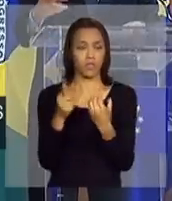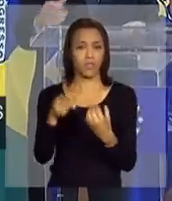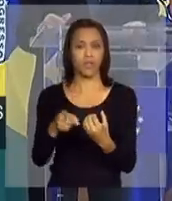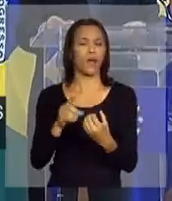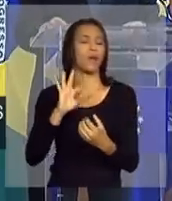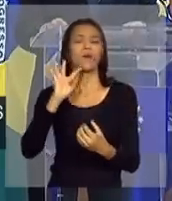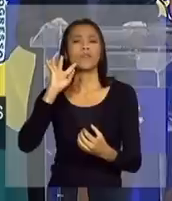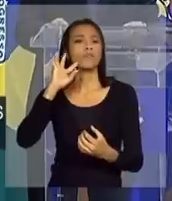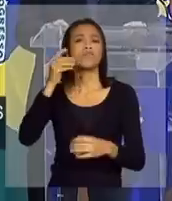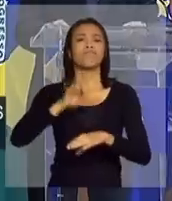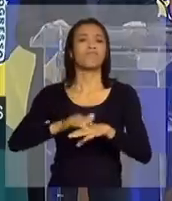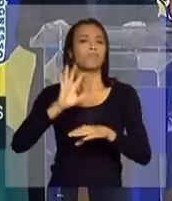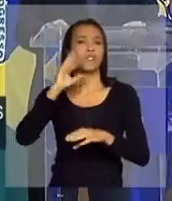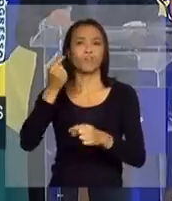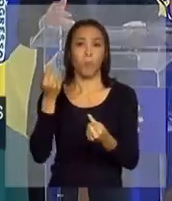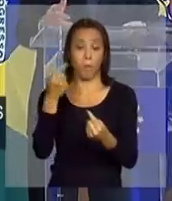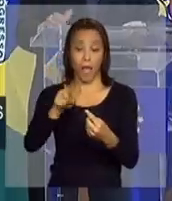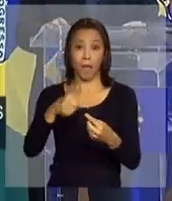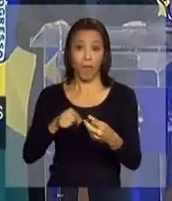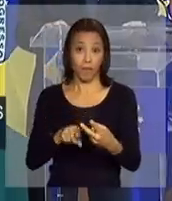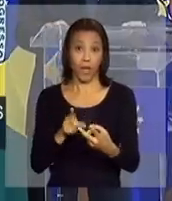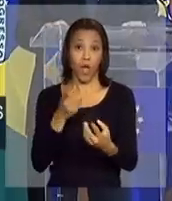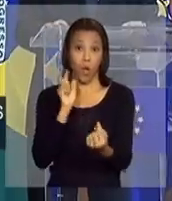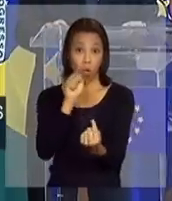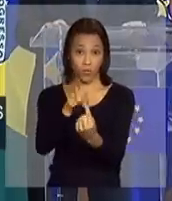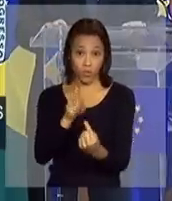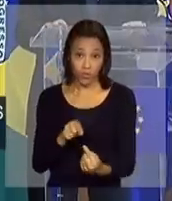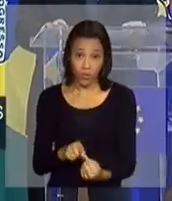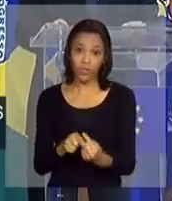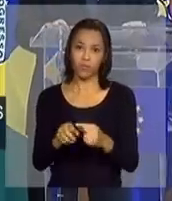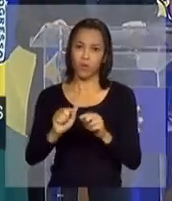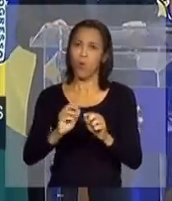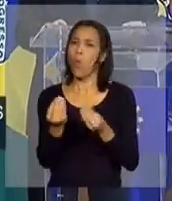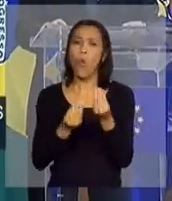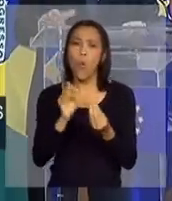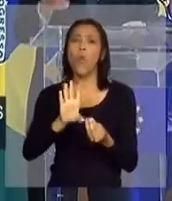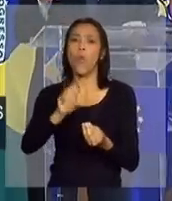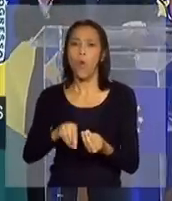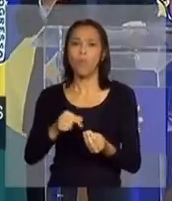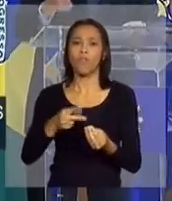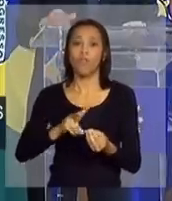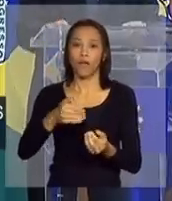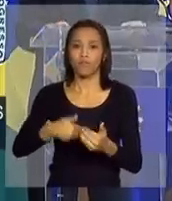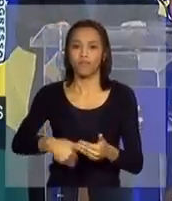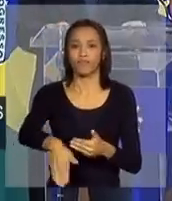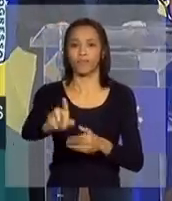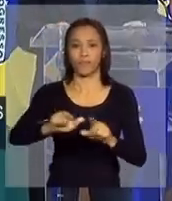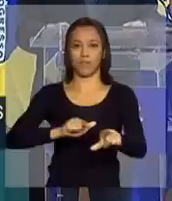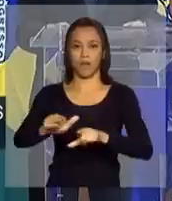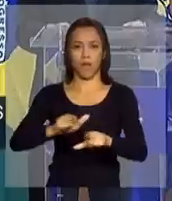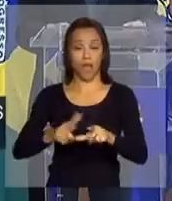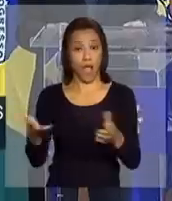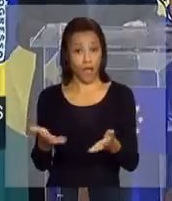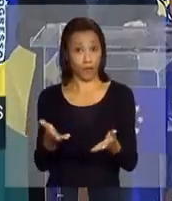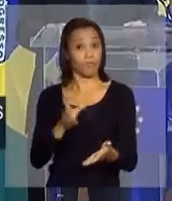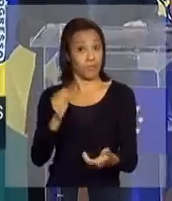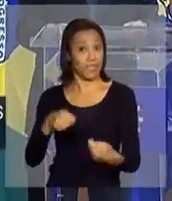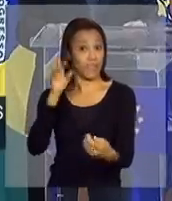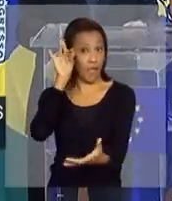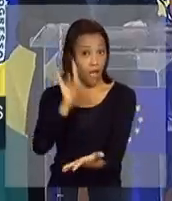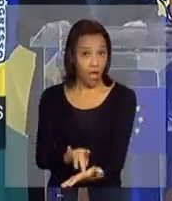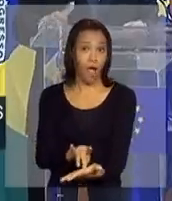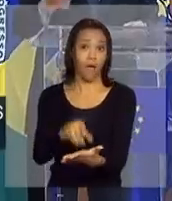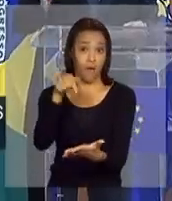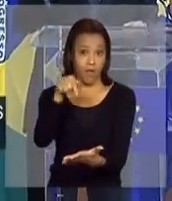um conjunto de prioridades comuns, traçam o rumo do trabalho futuro. Cabe agora tornar realidade